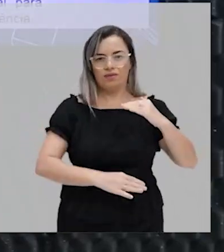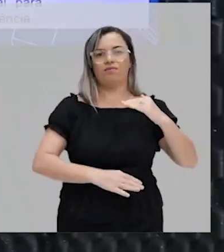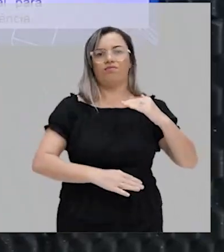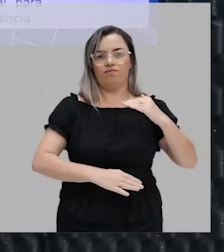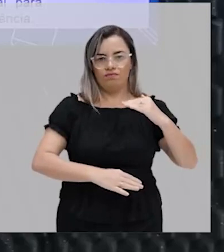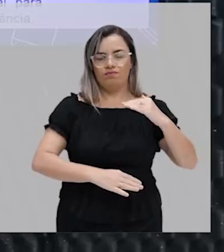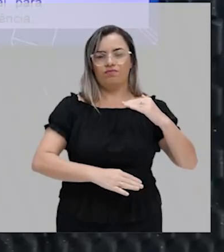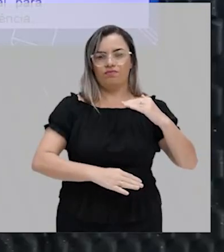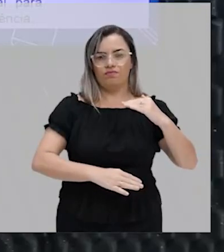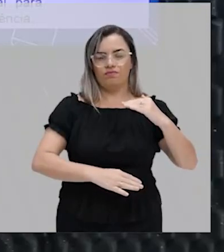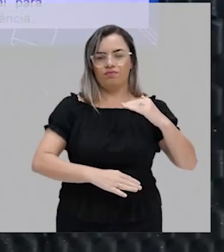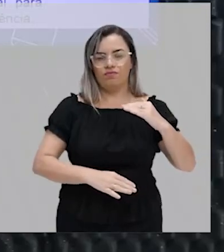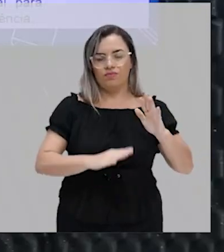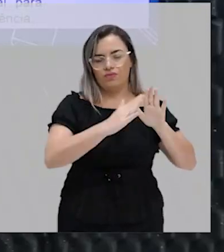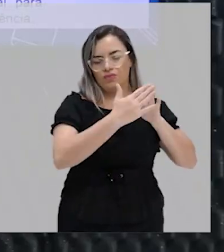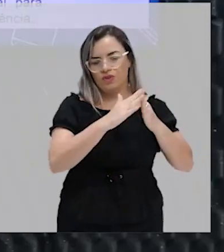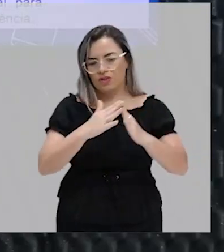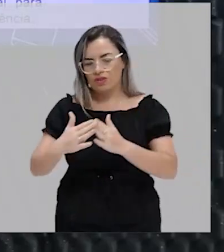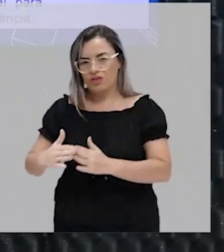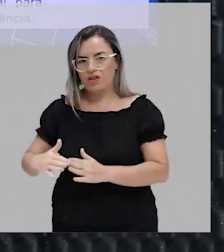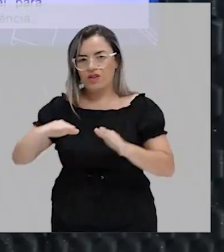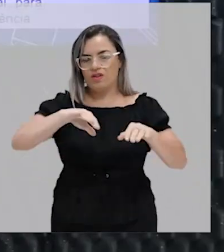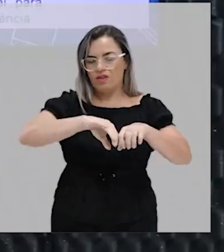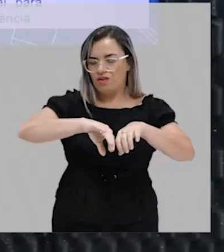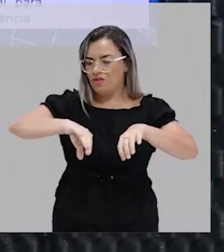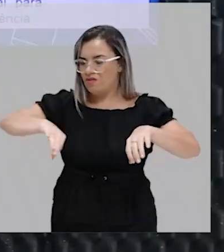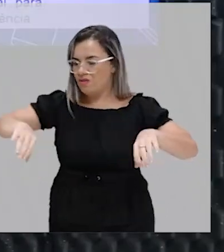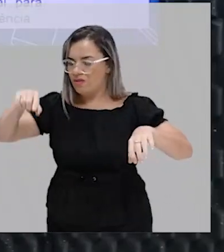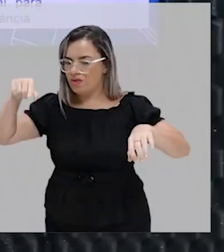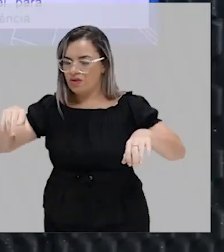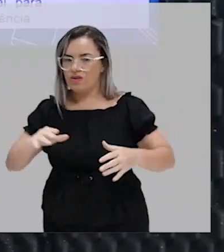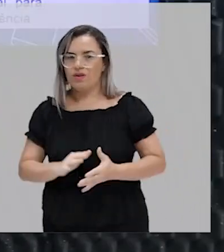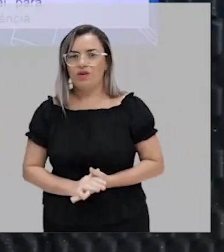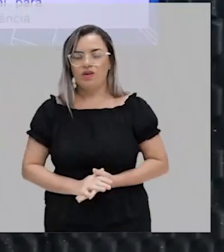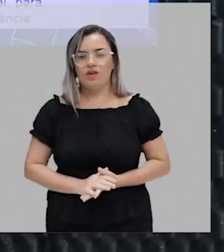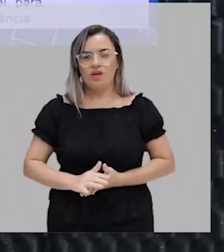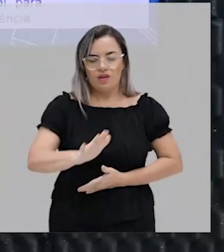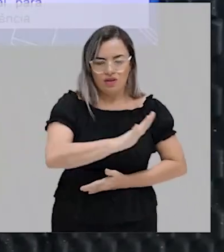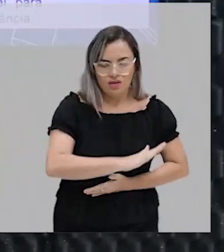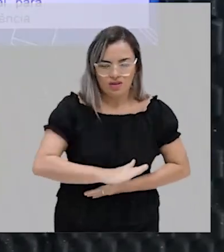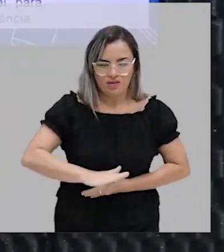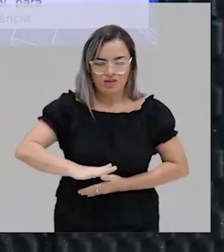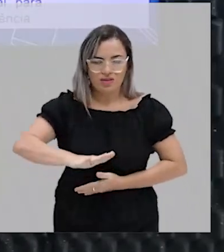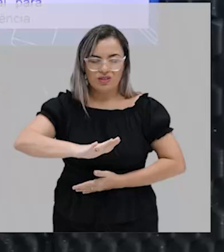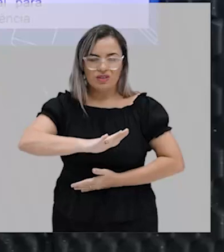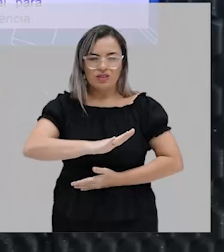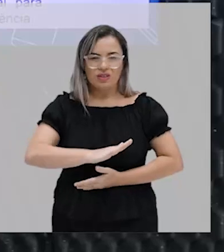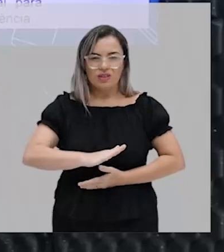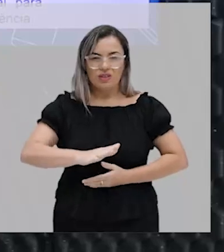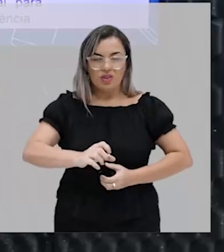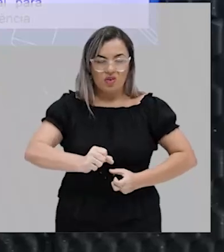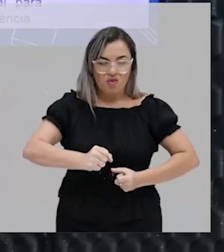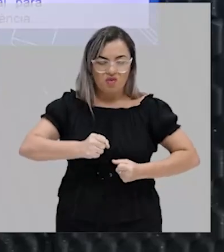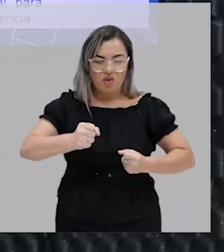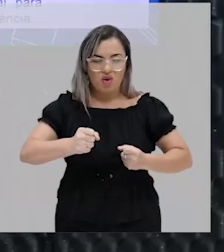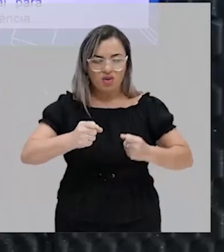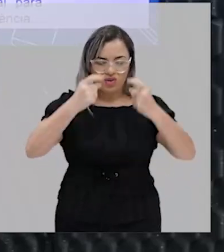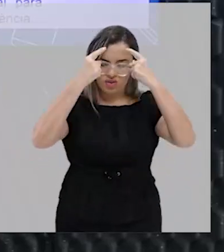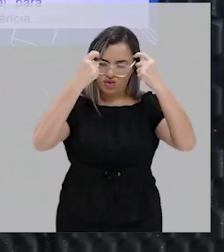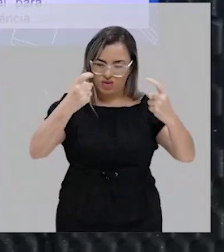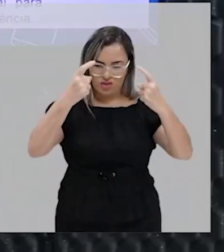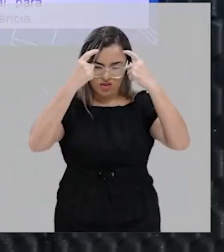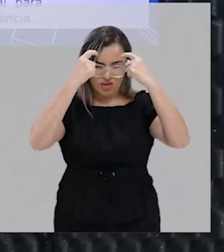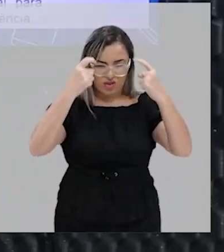de áreas de favela, áreas de periferia, o que logo você remete são áreas que têm intensa violência. Né? Por quê? Porque são áreas